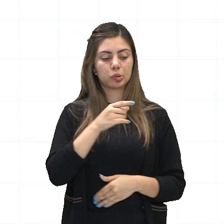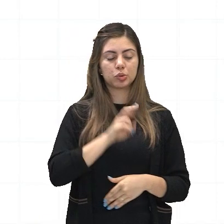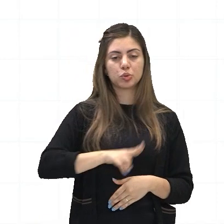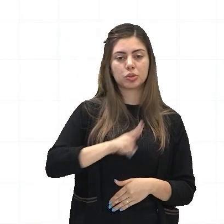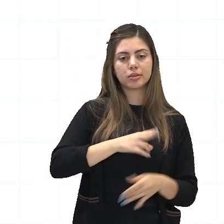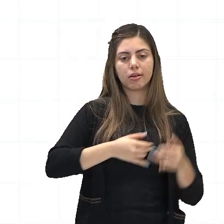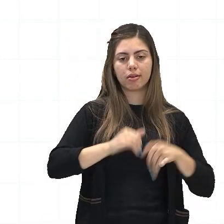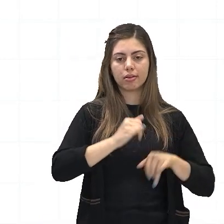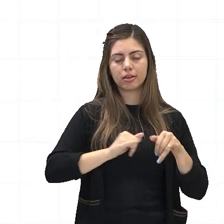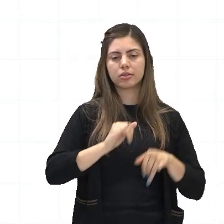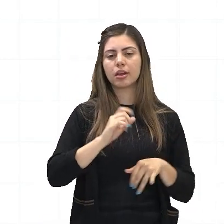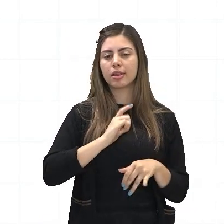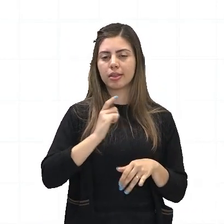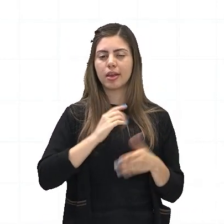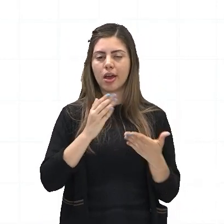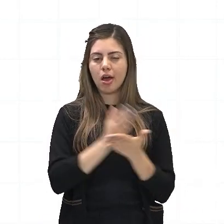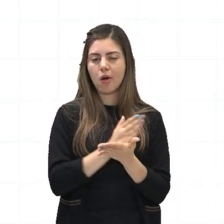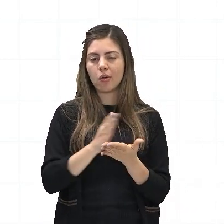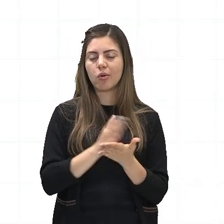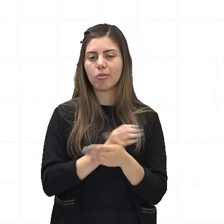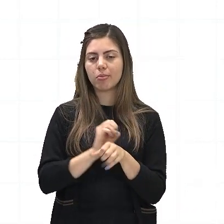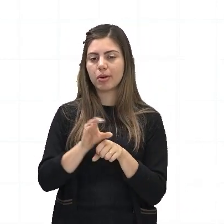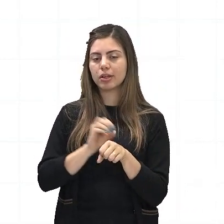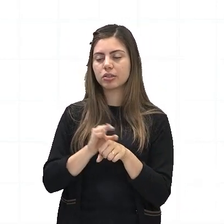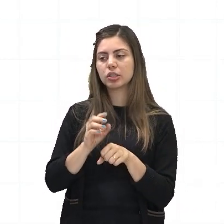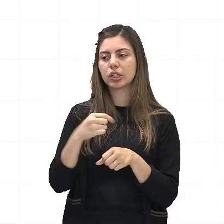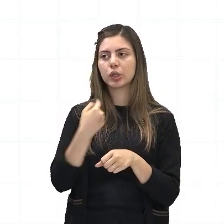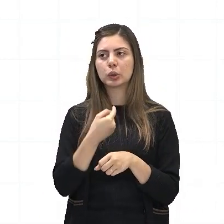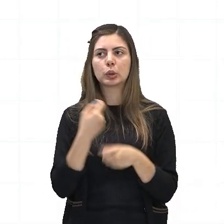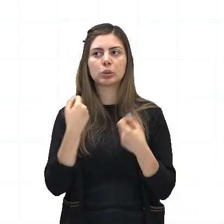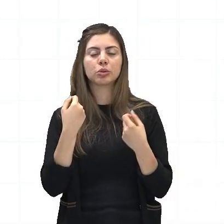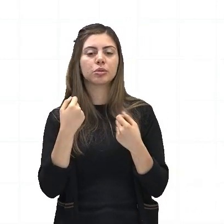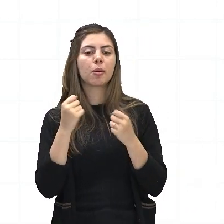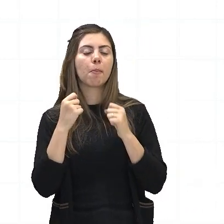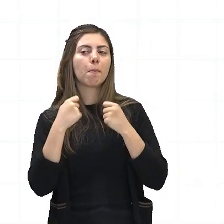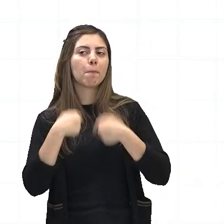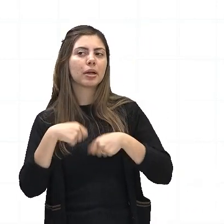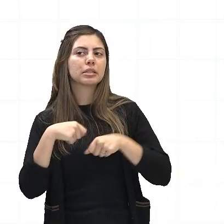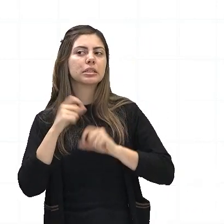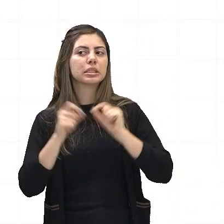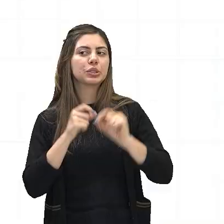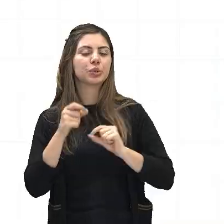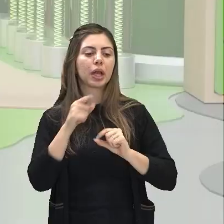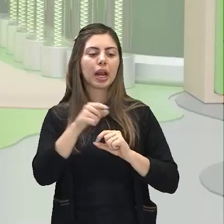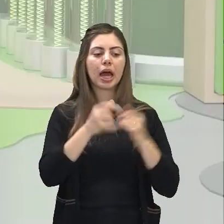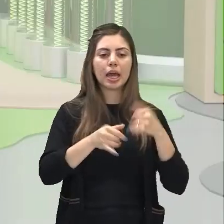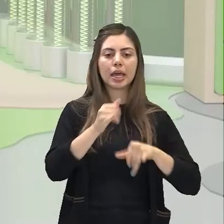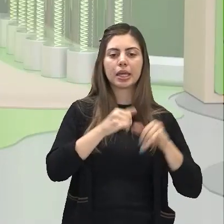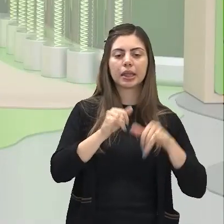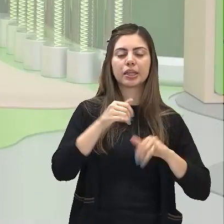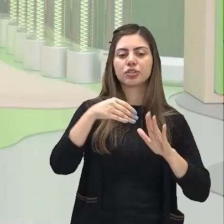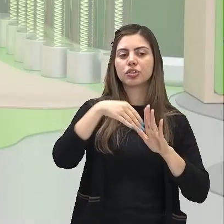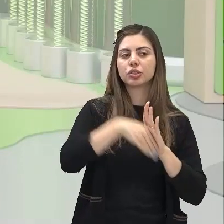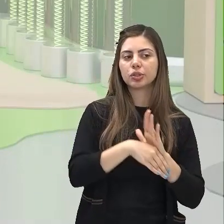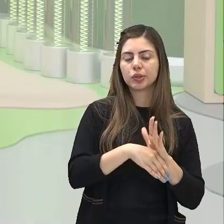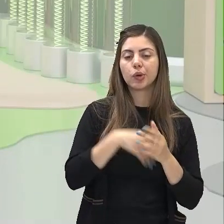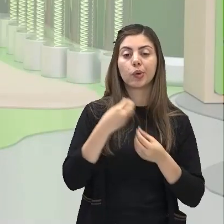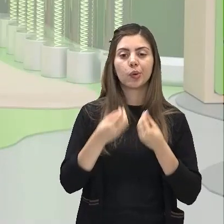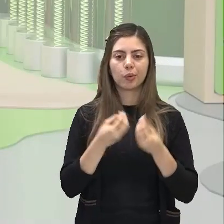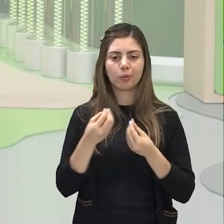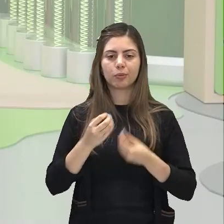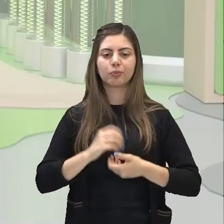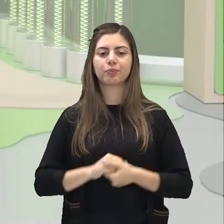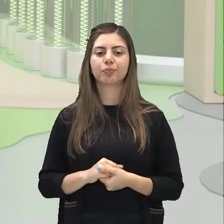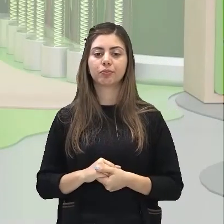elétrica, a gente vai ver aí algumas dicas do que a gente pode aplicar no nosso dia a dia para consumir de forma consciente a energia